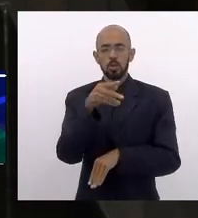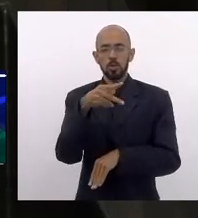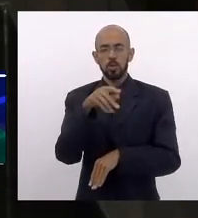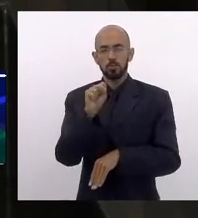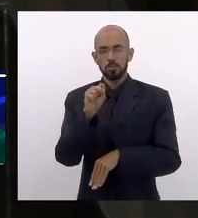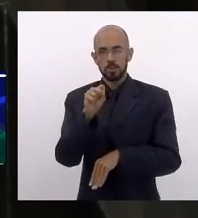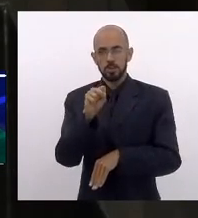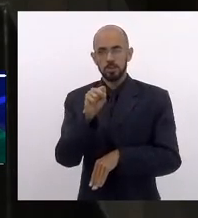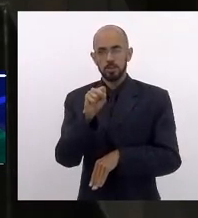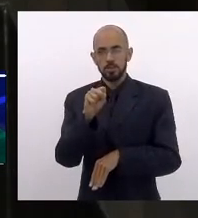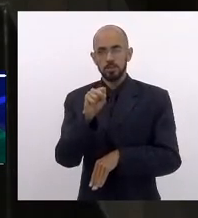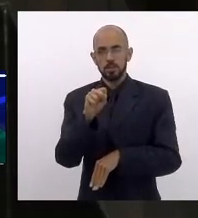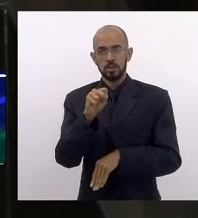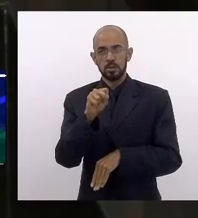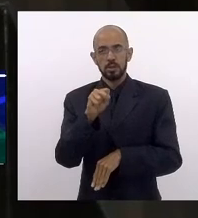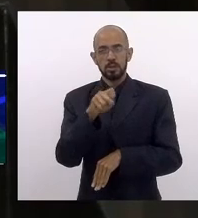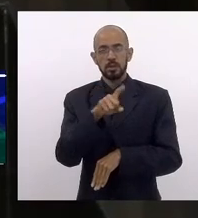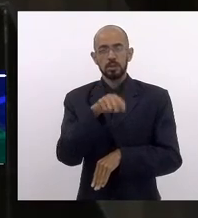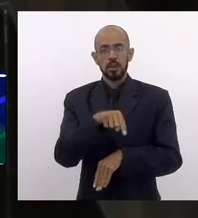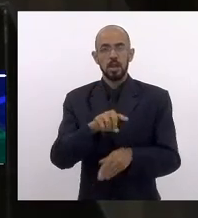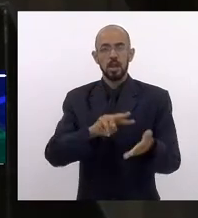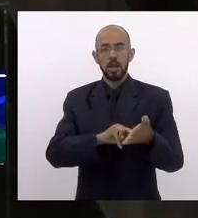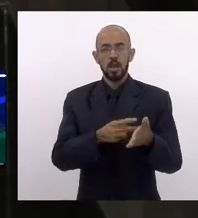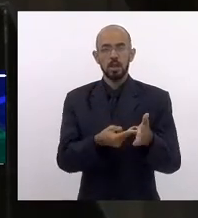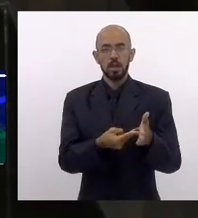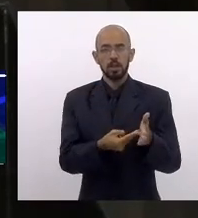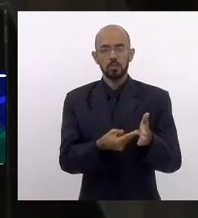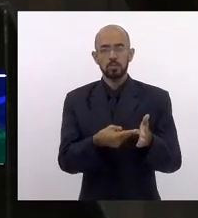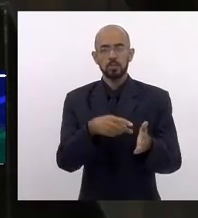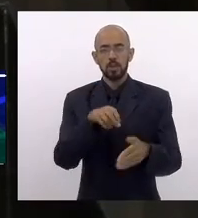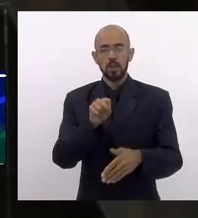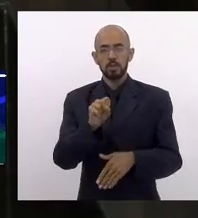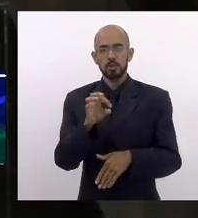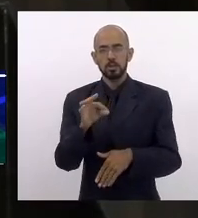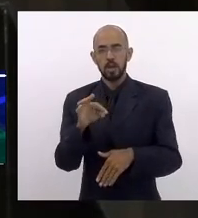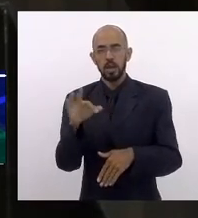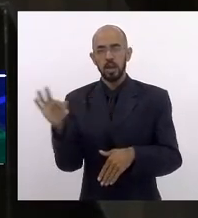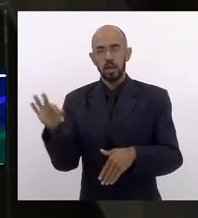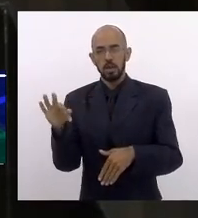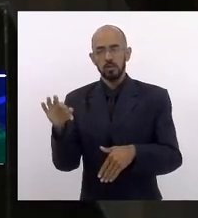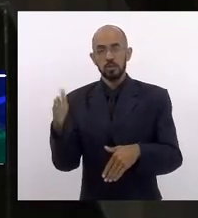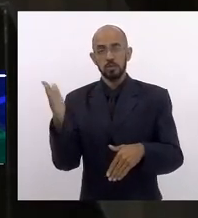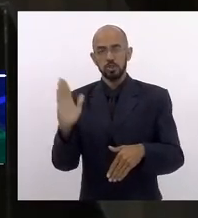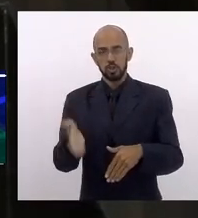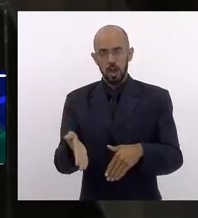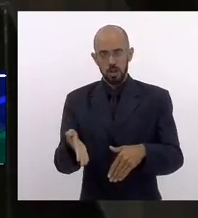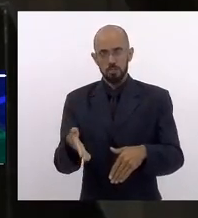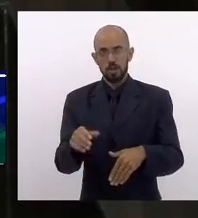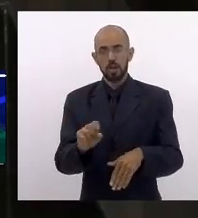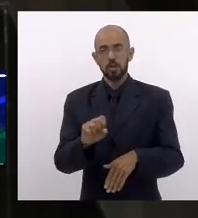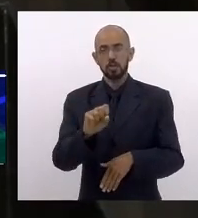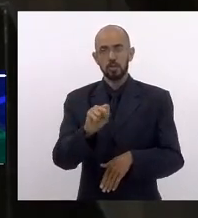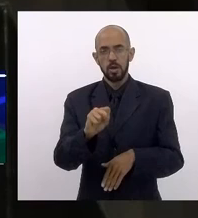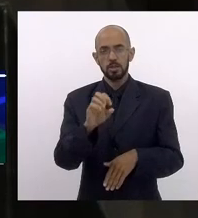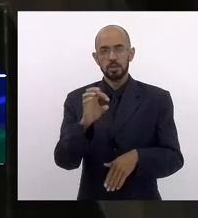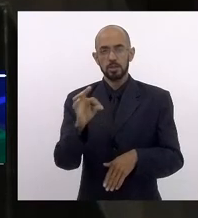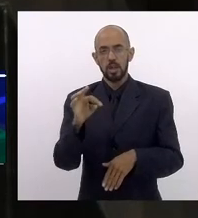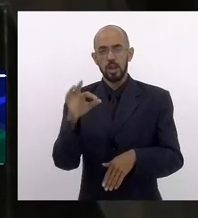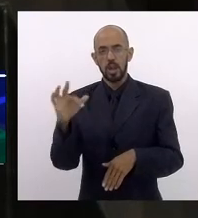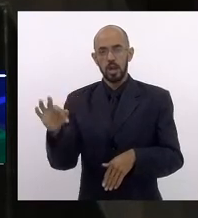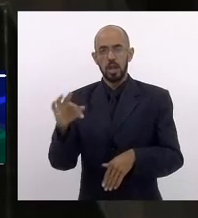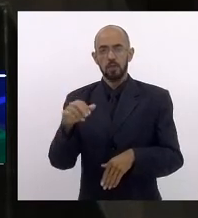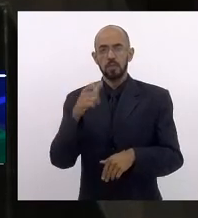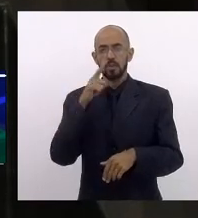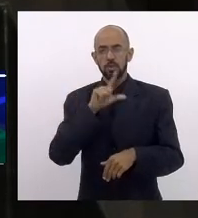reinterpreta STF já, para que o Supremo Tribunal Federal possa reinterpretar, né, a legislação brasileira